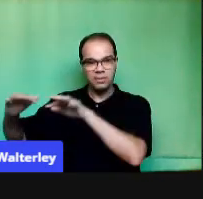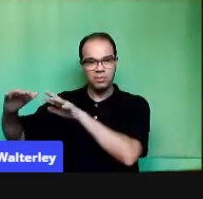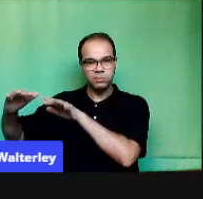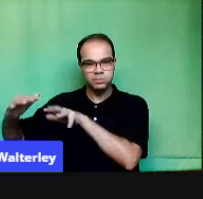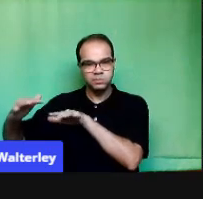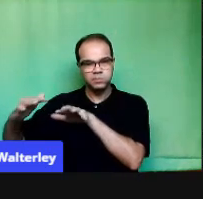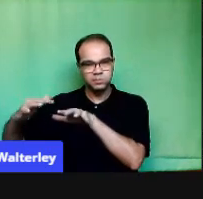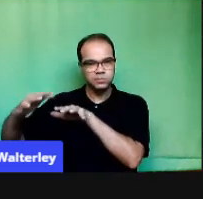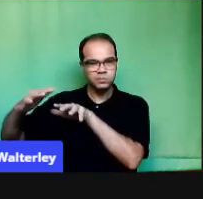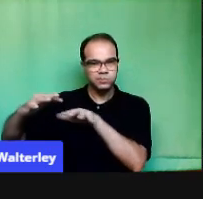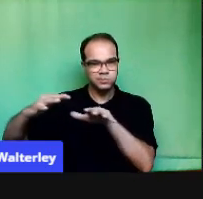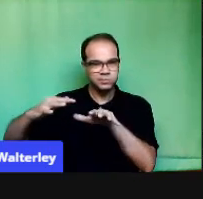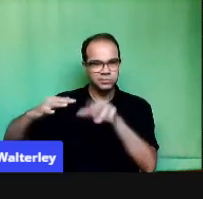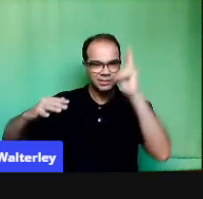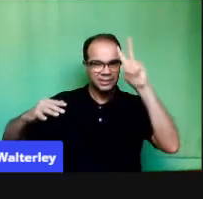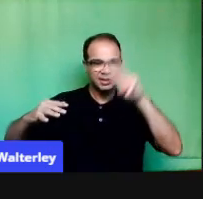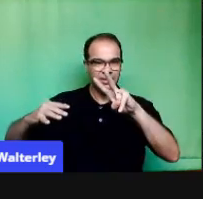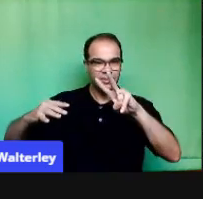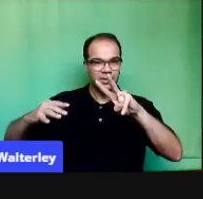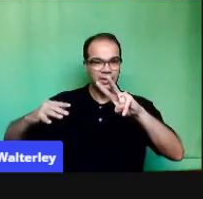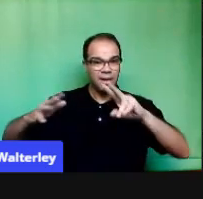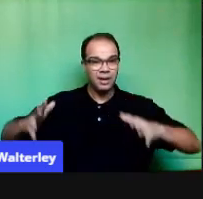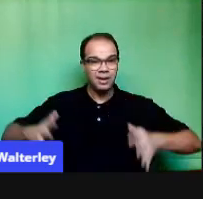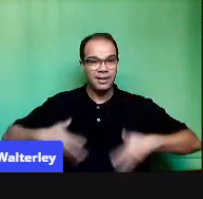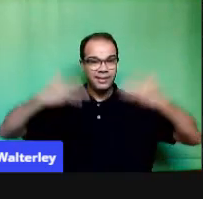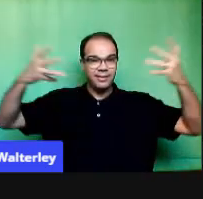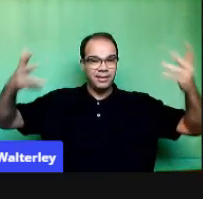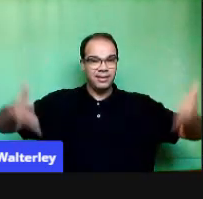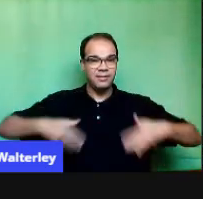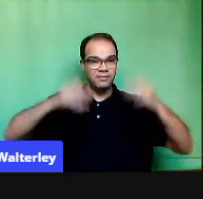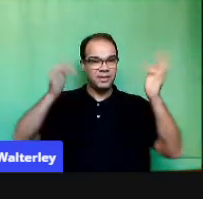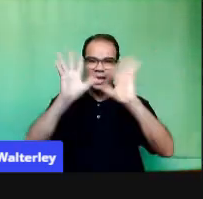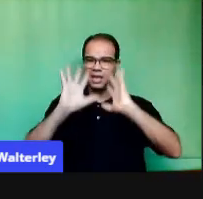vão melhorar o bem-estar como um todo. O próximo, por favor.